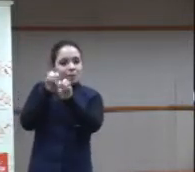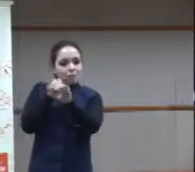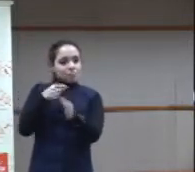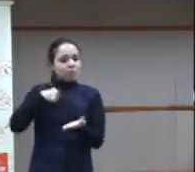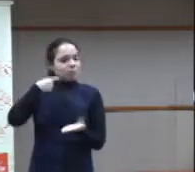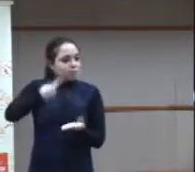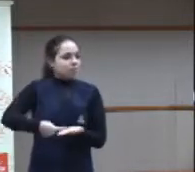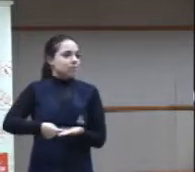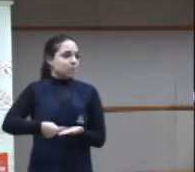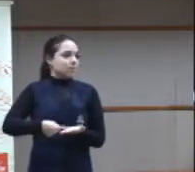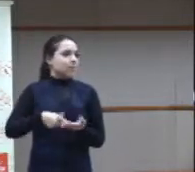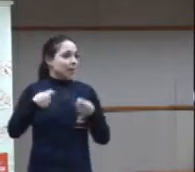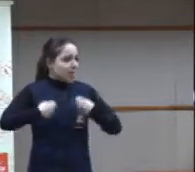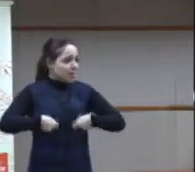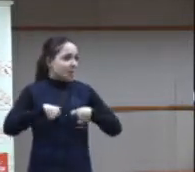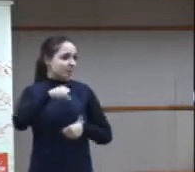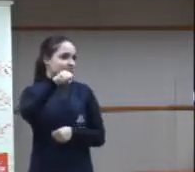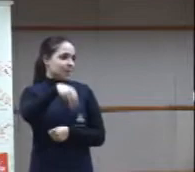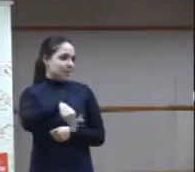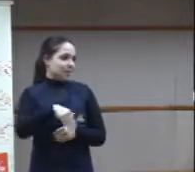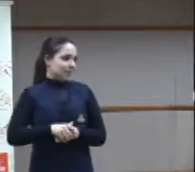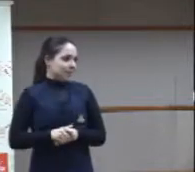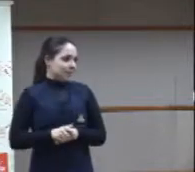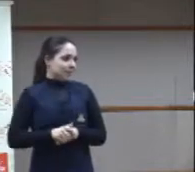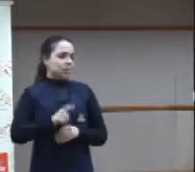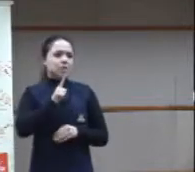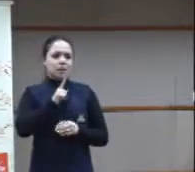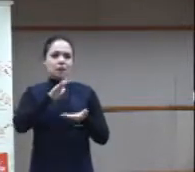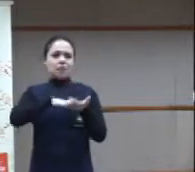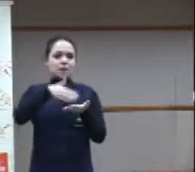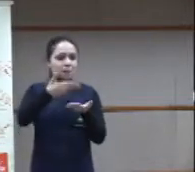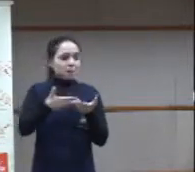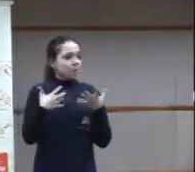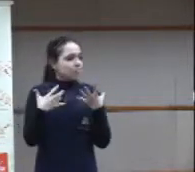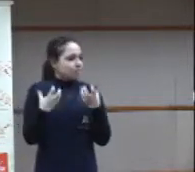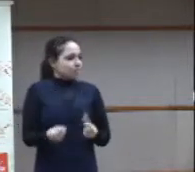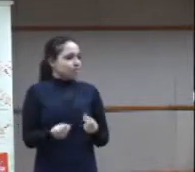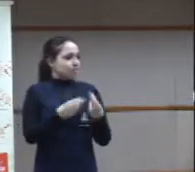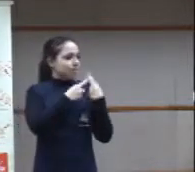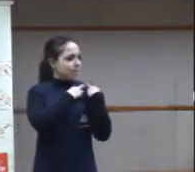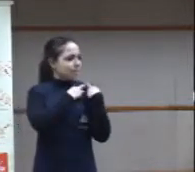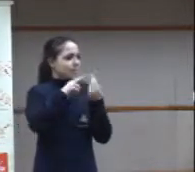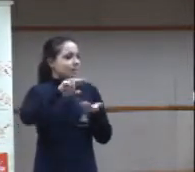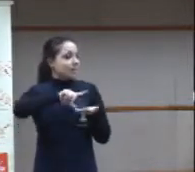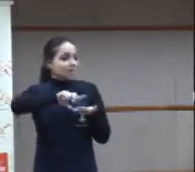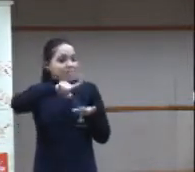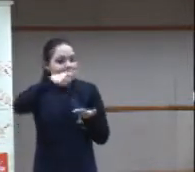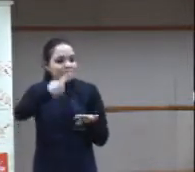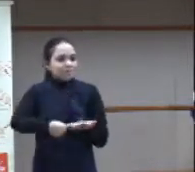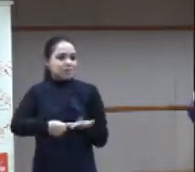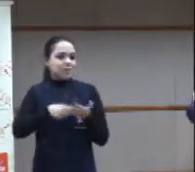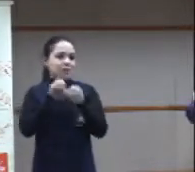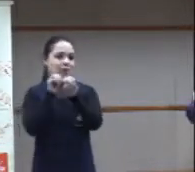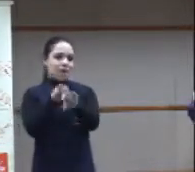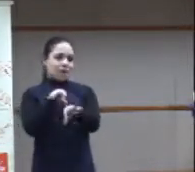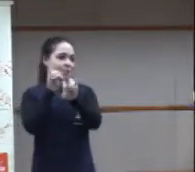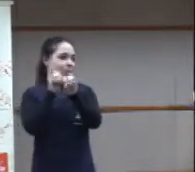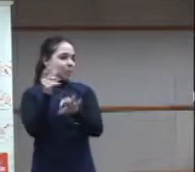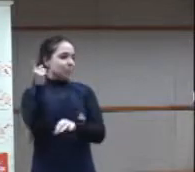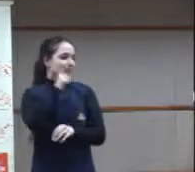no nível superior. Eu preciso de um intérprete que seja comprometido com o processo de educação e que